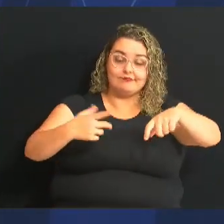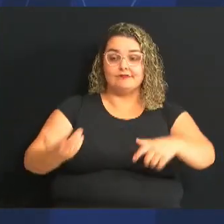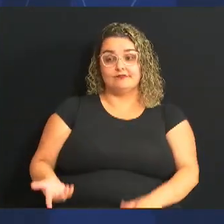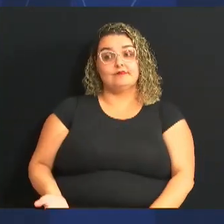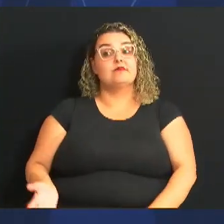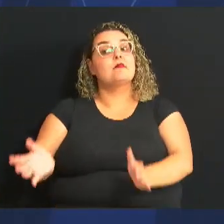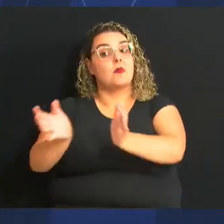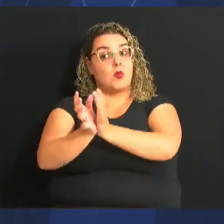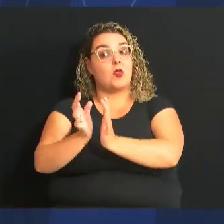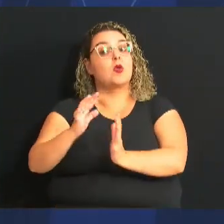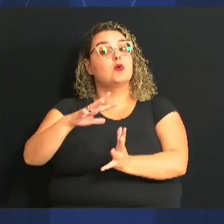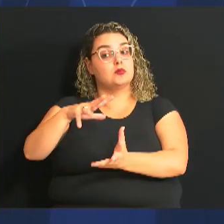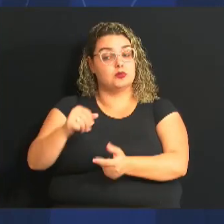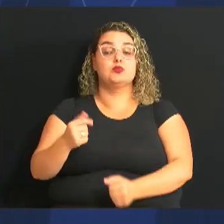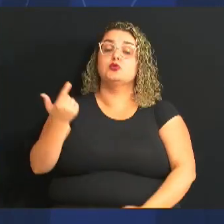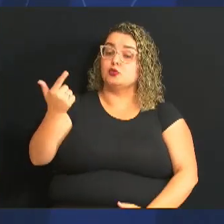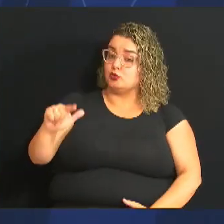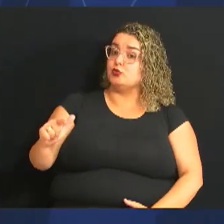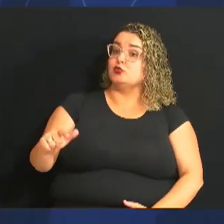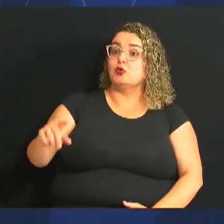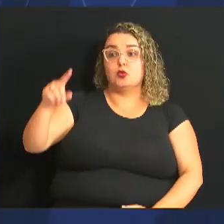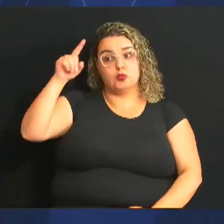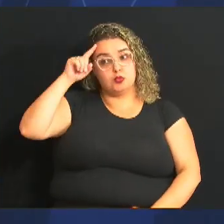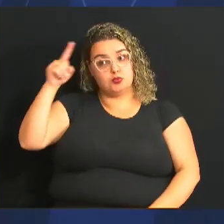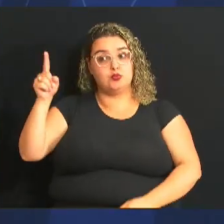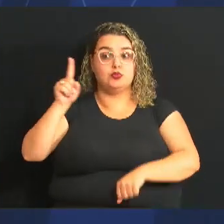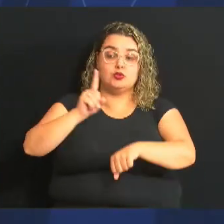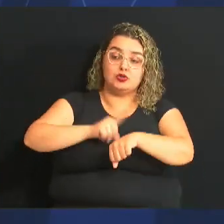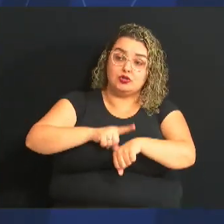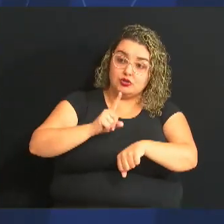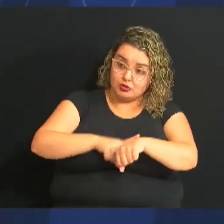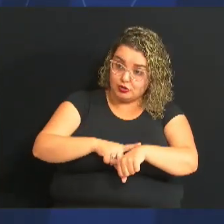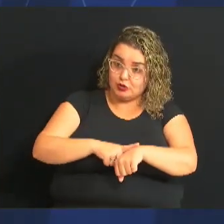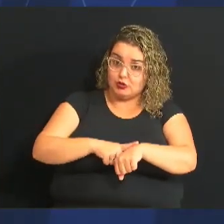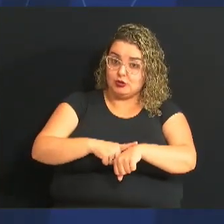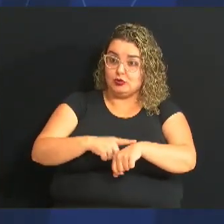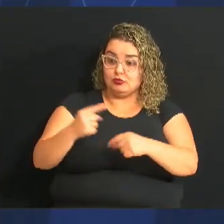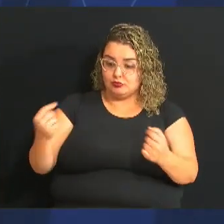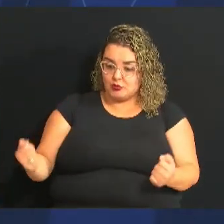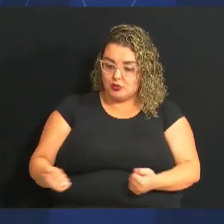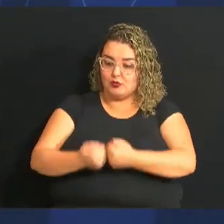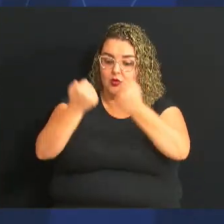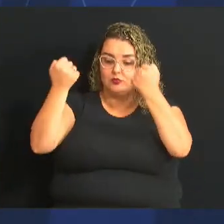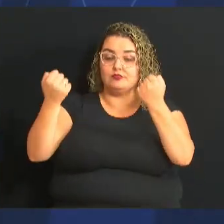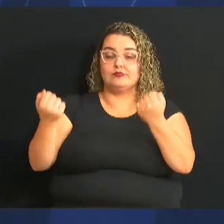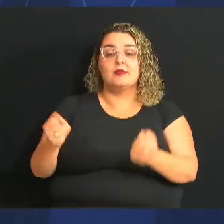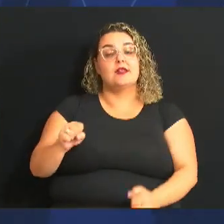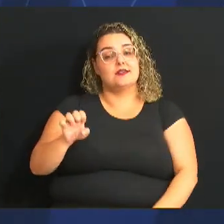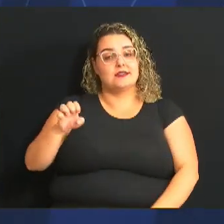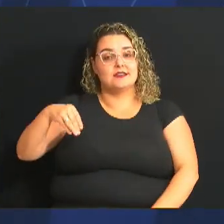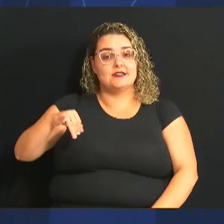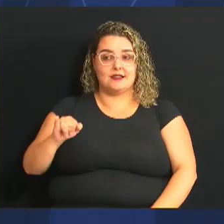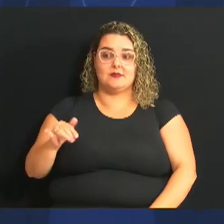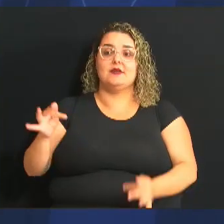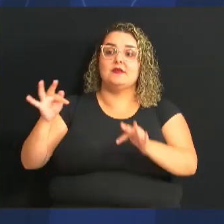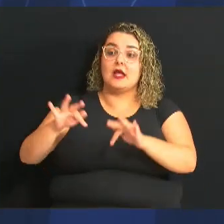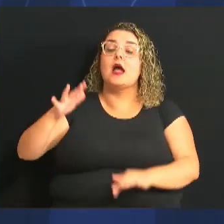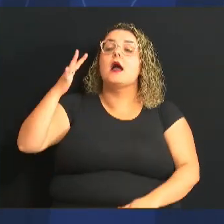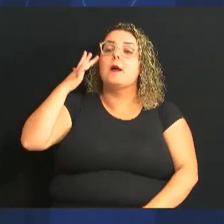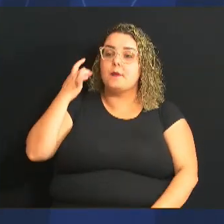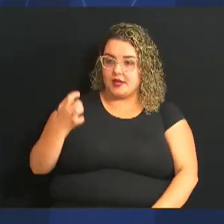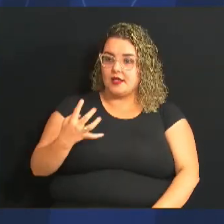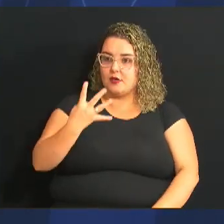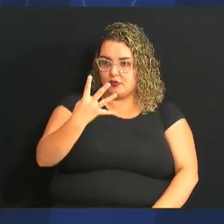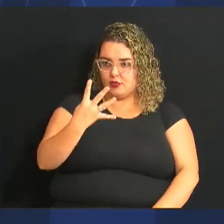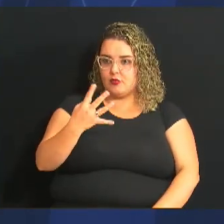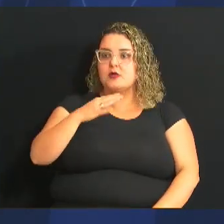segue. Vamos ver então os dias, horários e confrontos das semifinais, porque amanhã, 4 horas